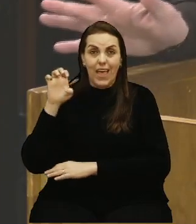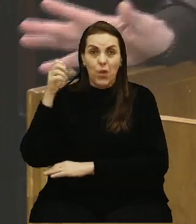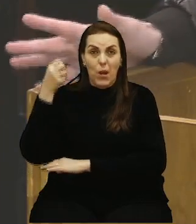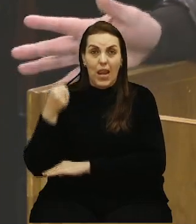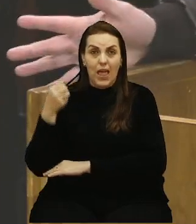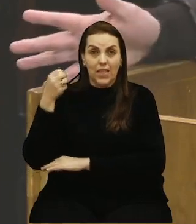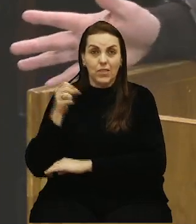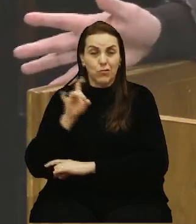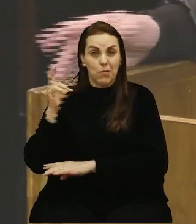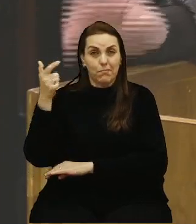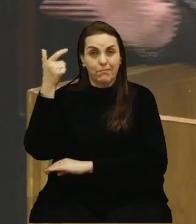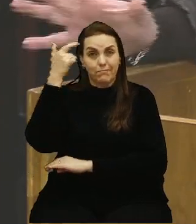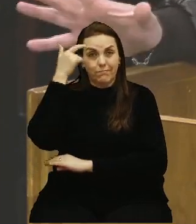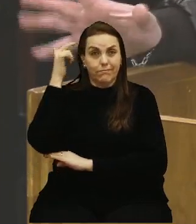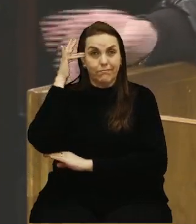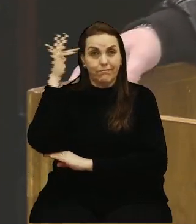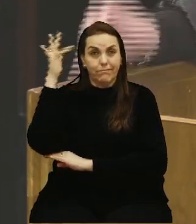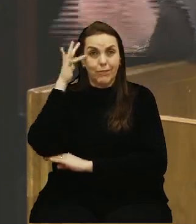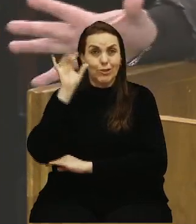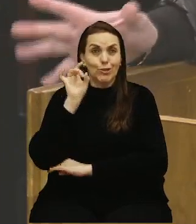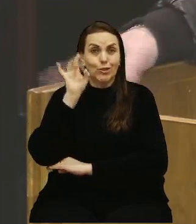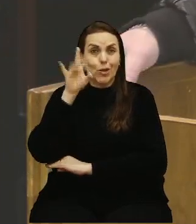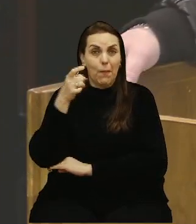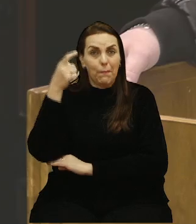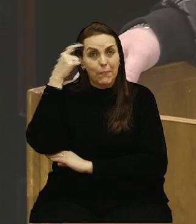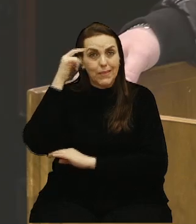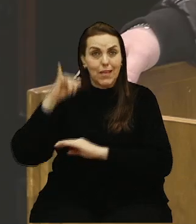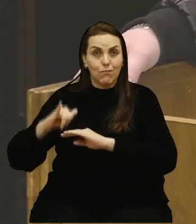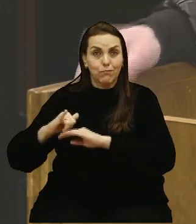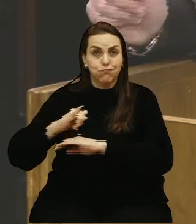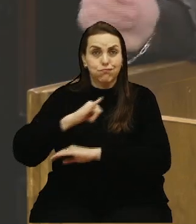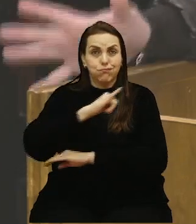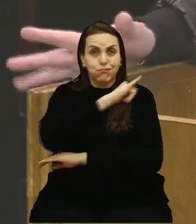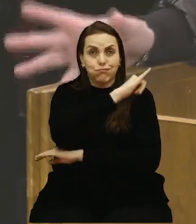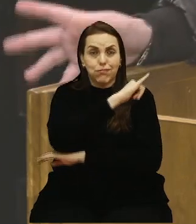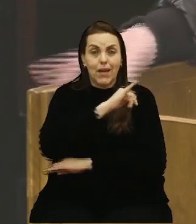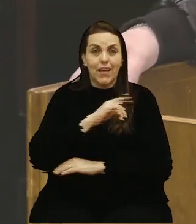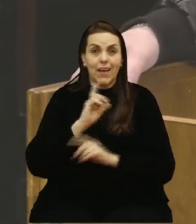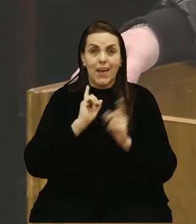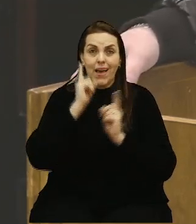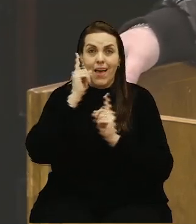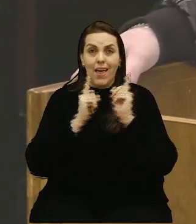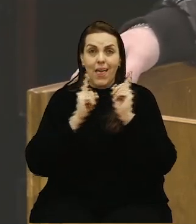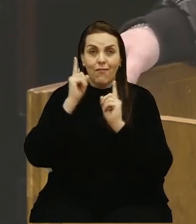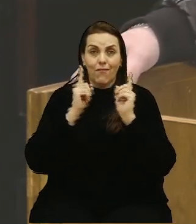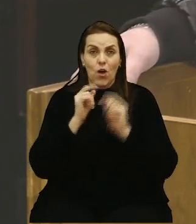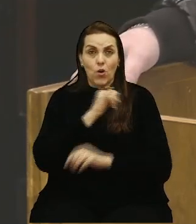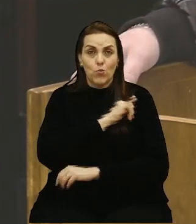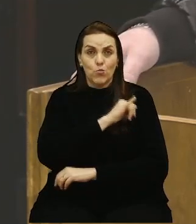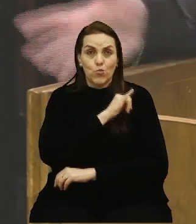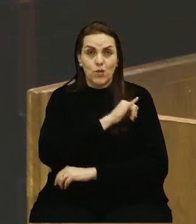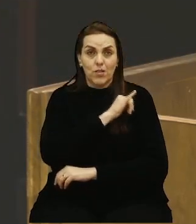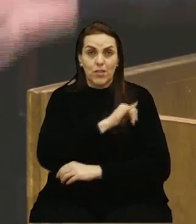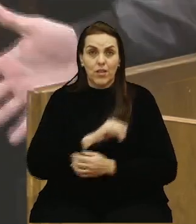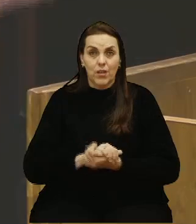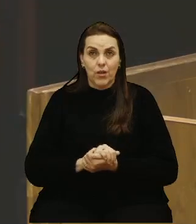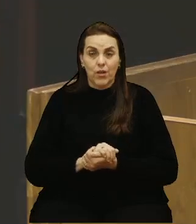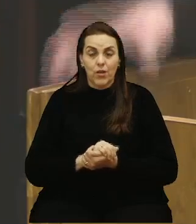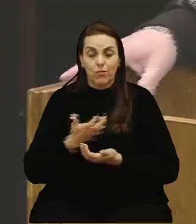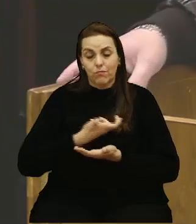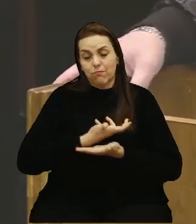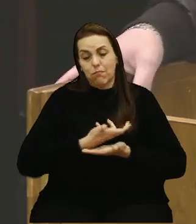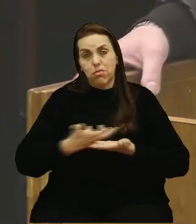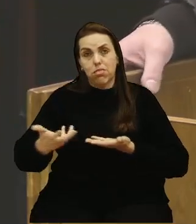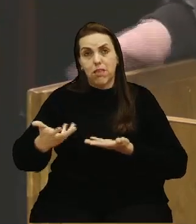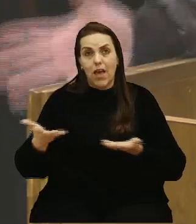consegue pensar no jatinho, no carnaval do Rio de Janeiro, coquetel